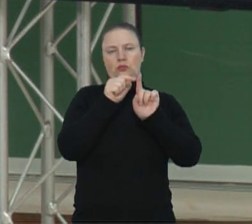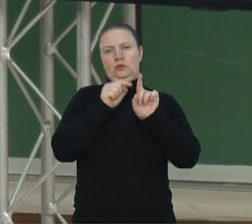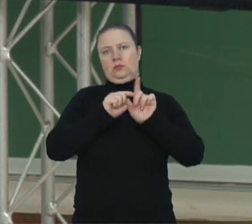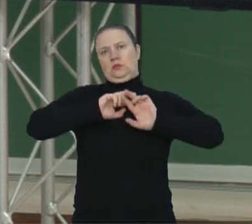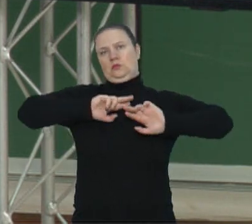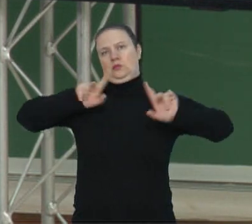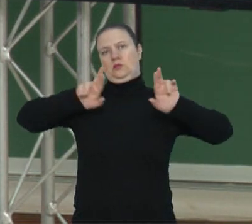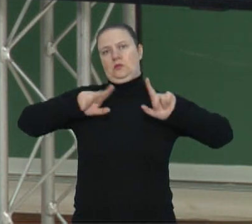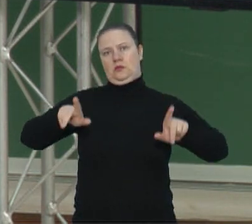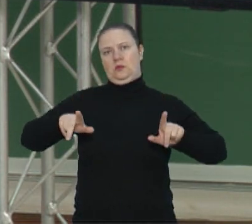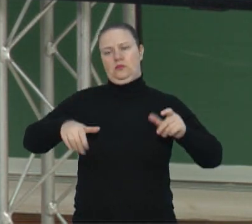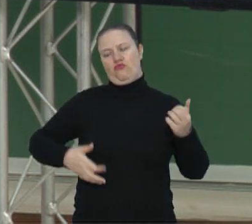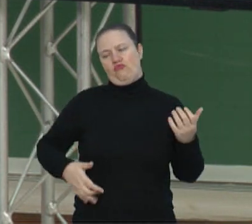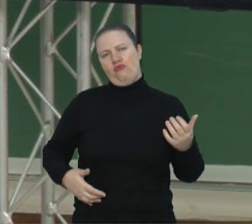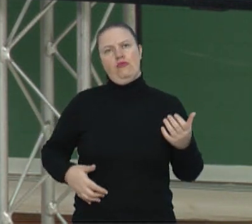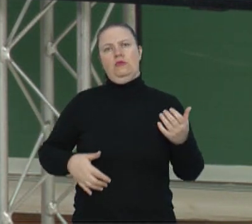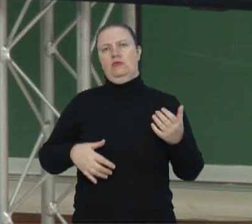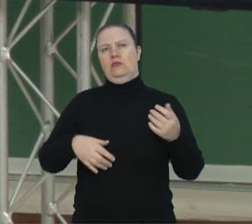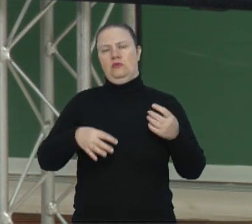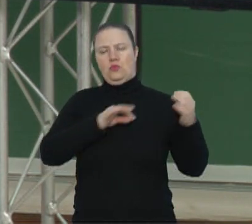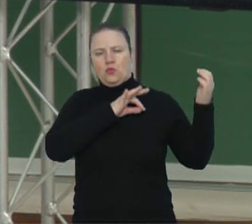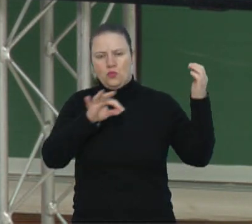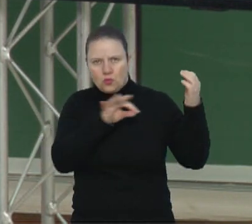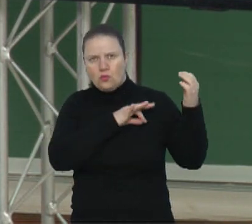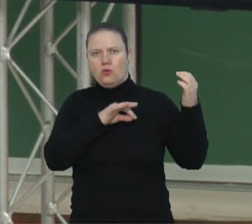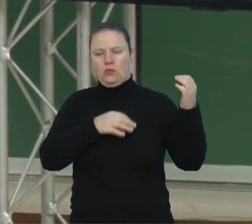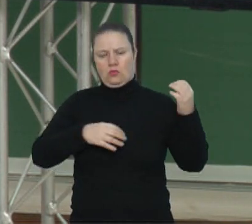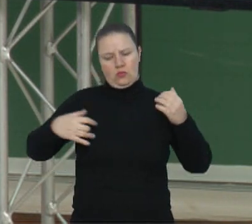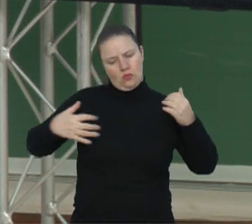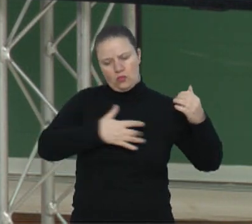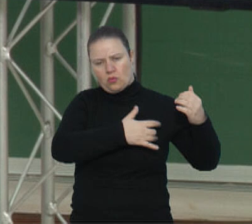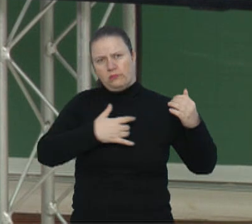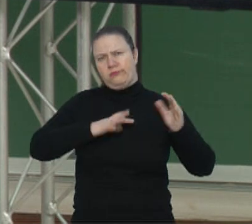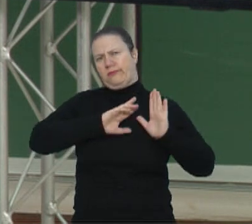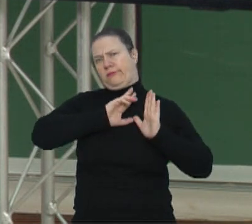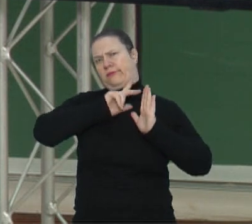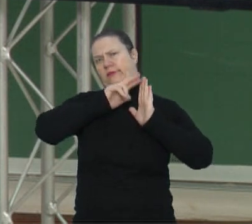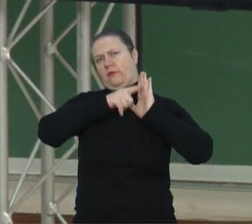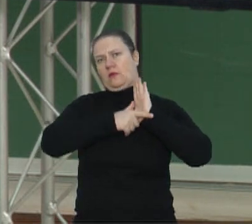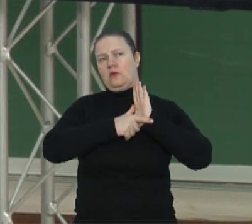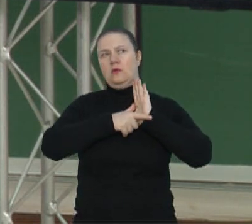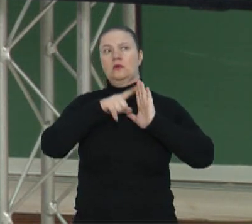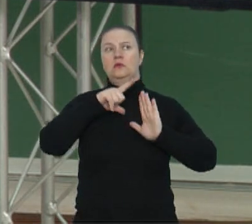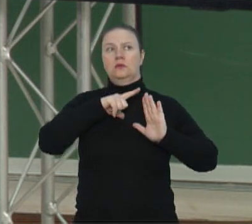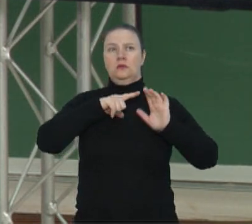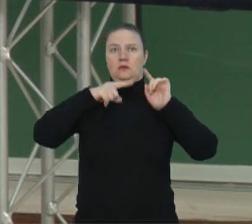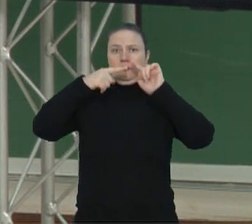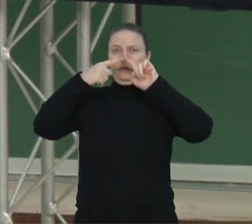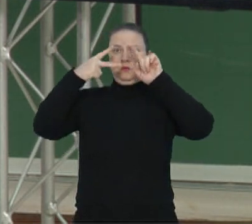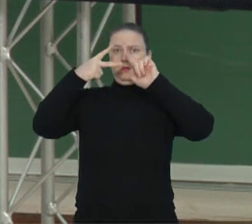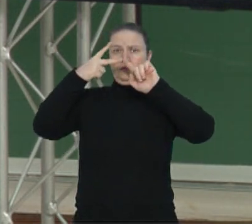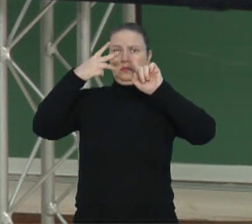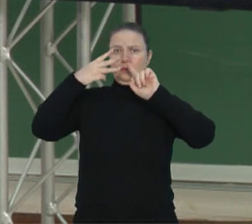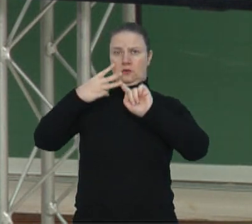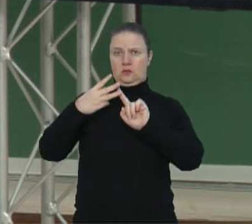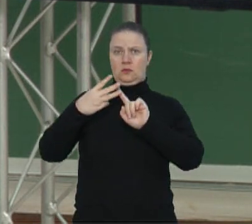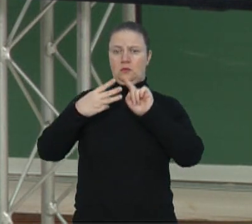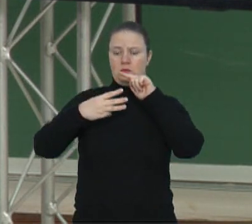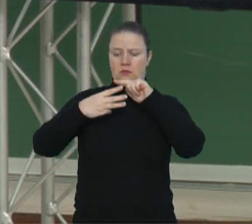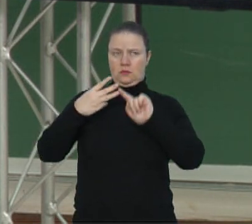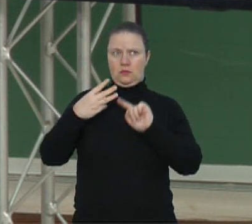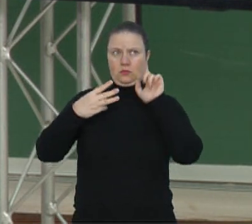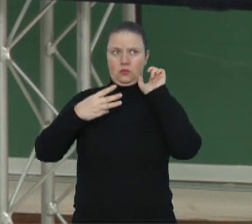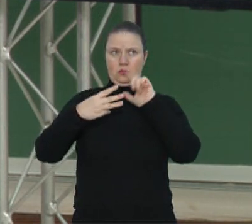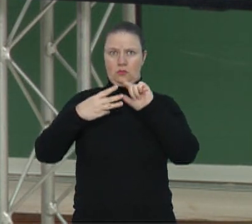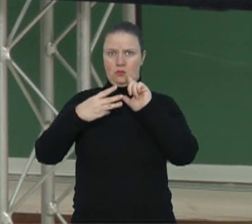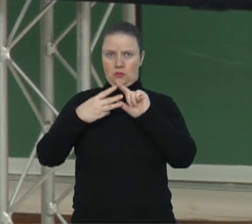propõe a interpretá-los, né? Então a gente falou desse sistema excitador, o sistema ressoador e o sistema radiante. O excitador, ele é